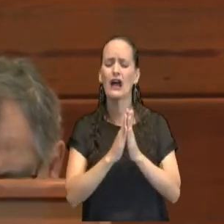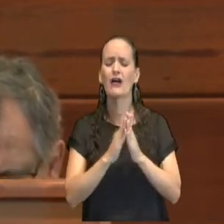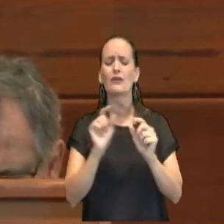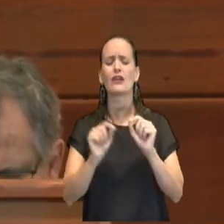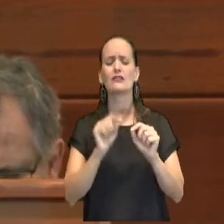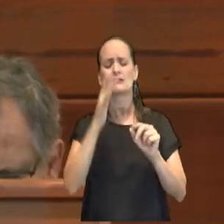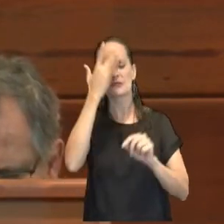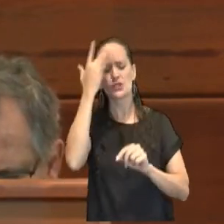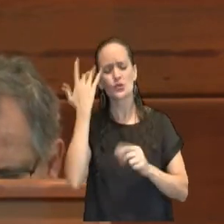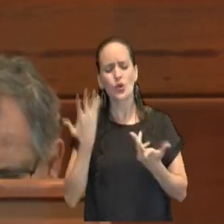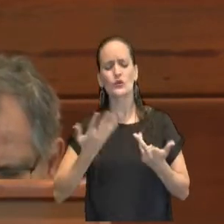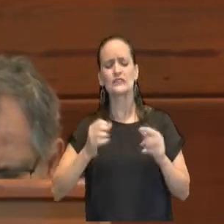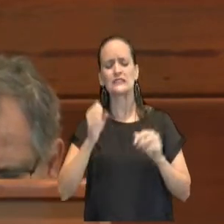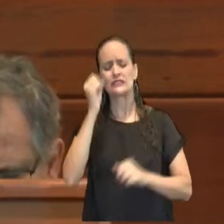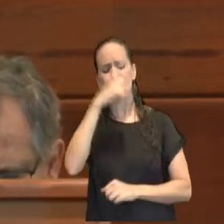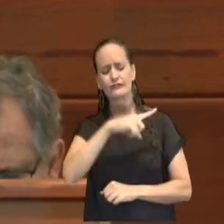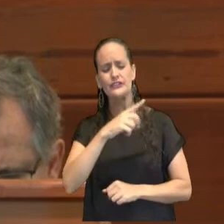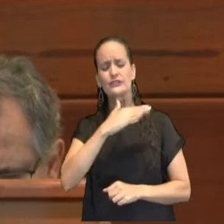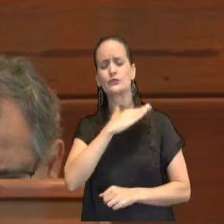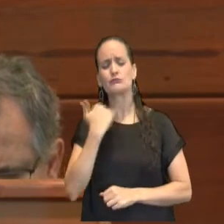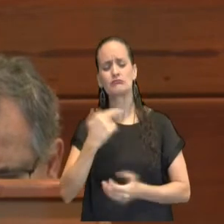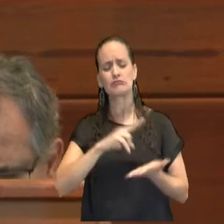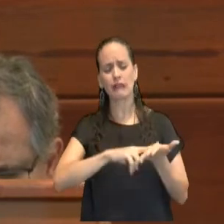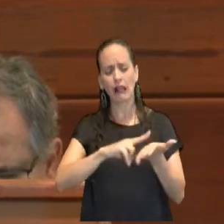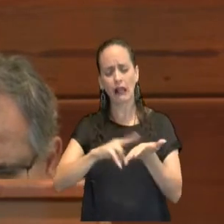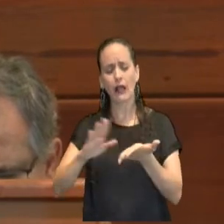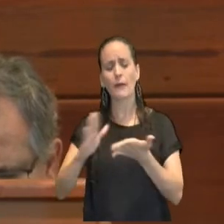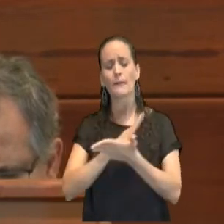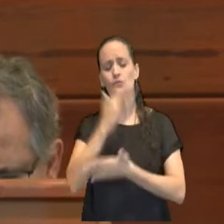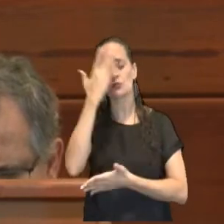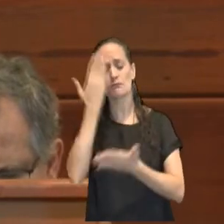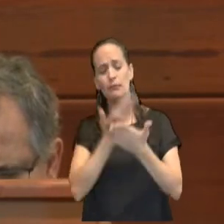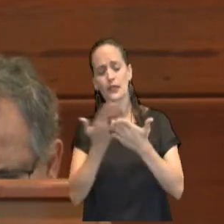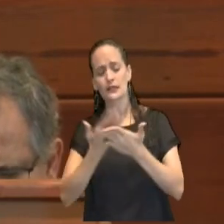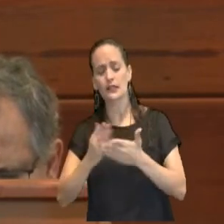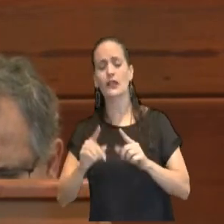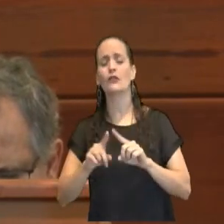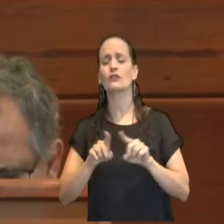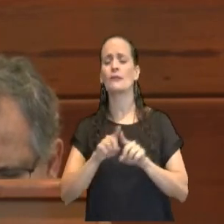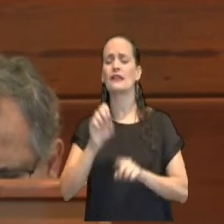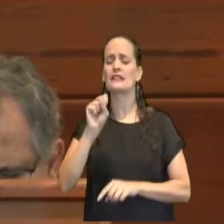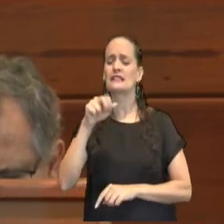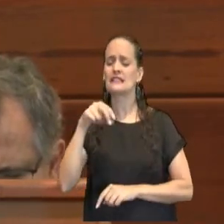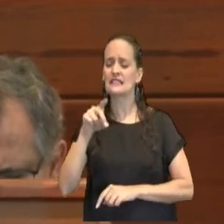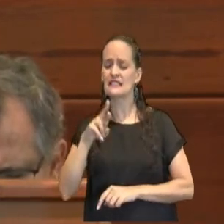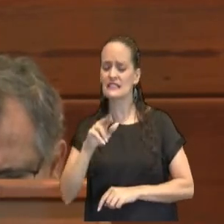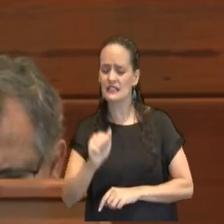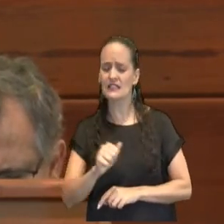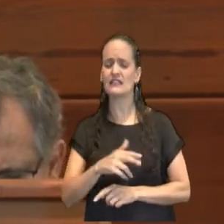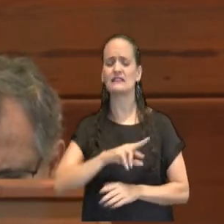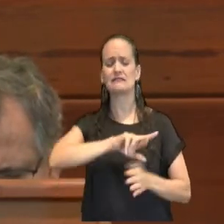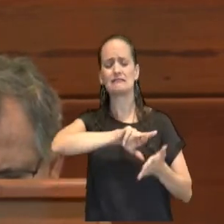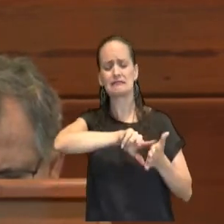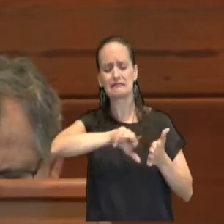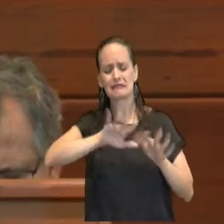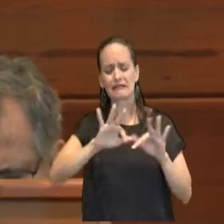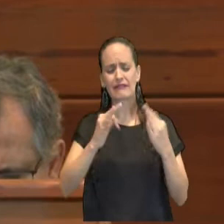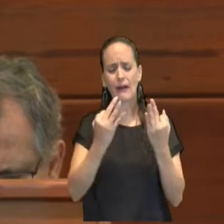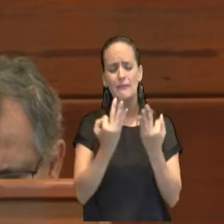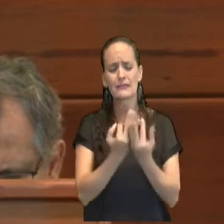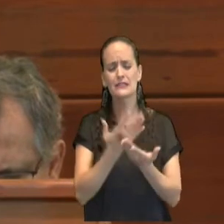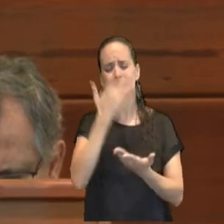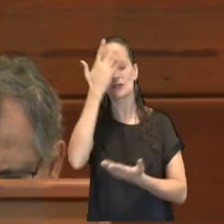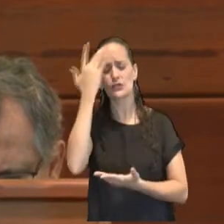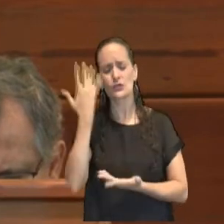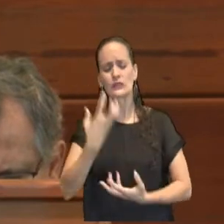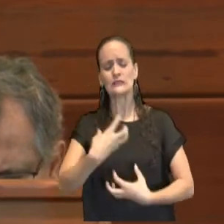Edson e a sua família, nossa irmã Sandra, Pai, estes irmãos que perderam seus entes queridos. Consola e conforta